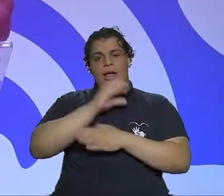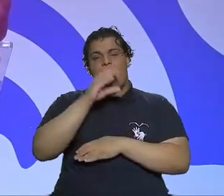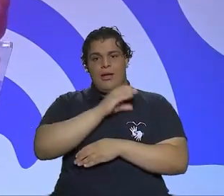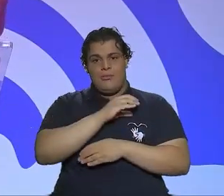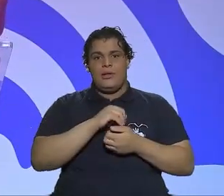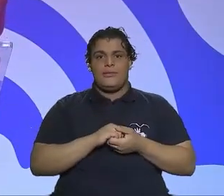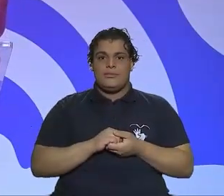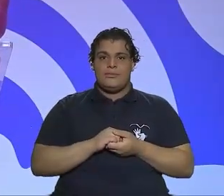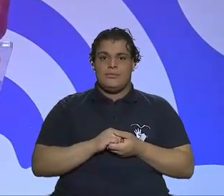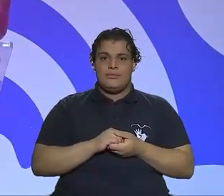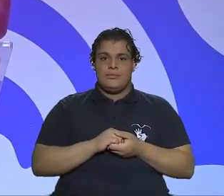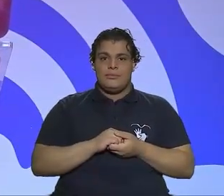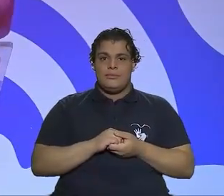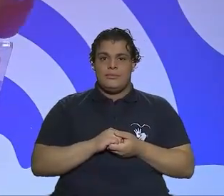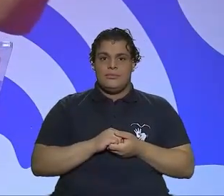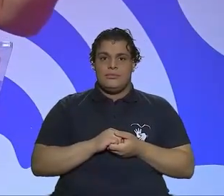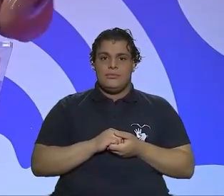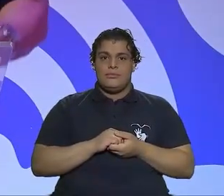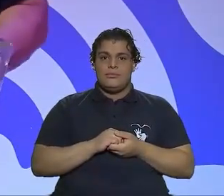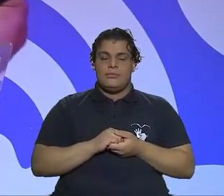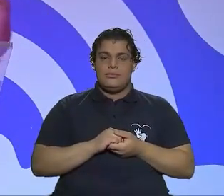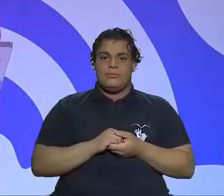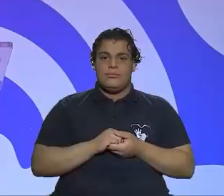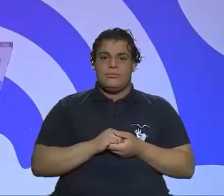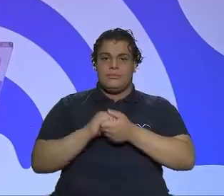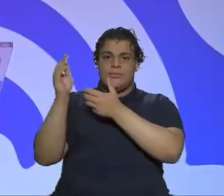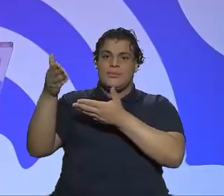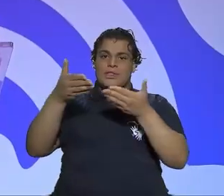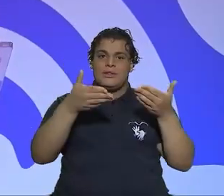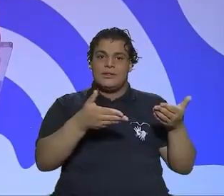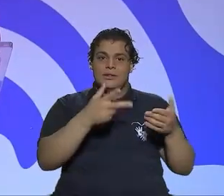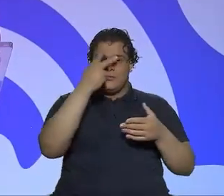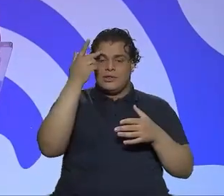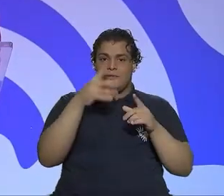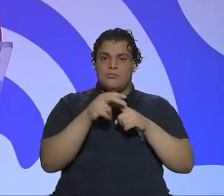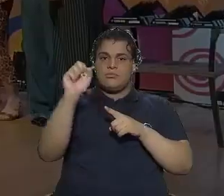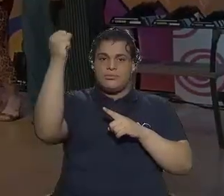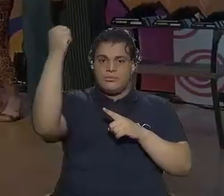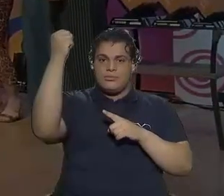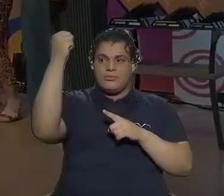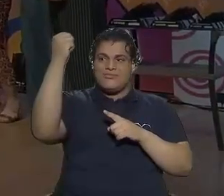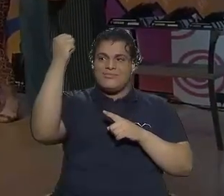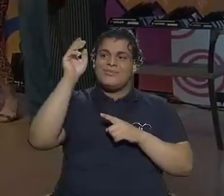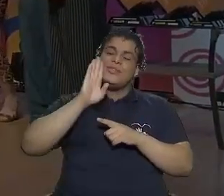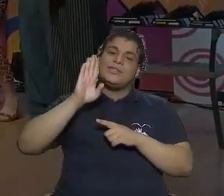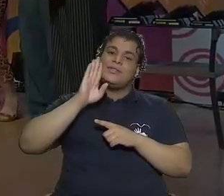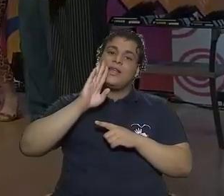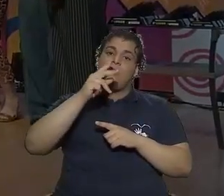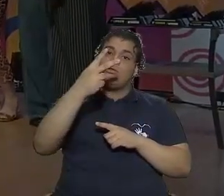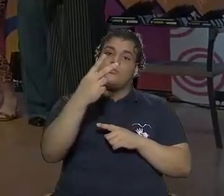rápida. E, bom, estão aqui as ganhadoras. É interessante que